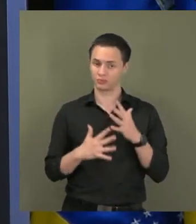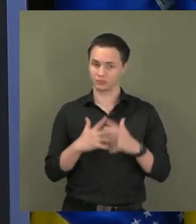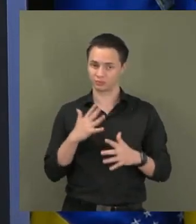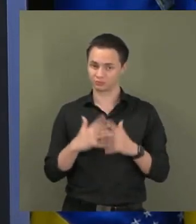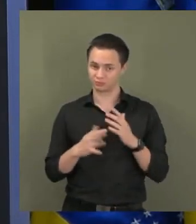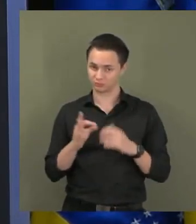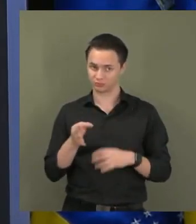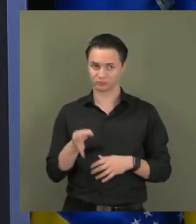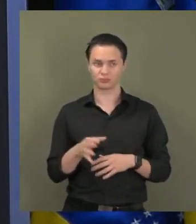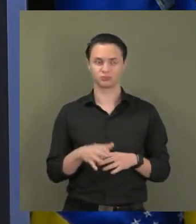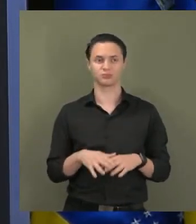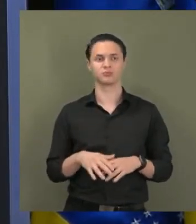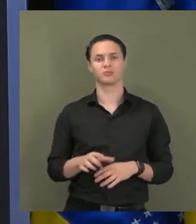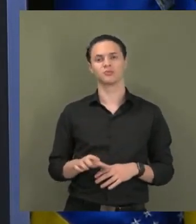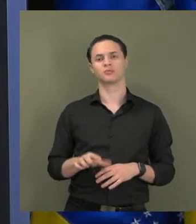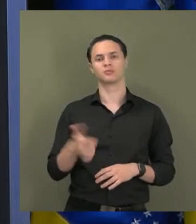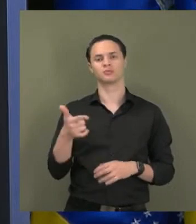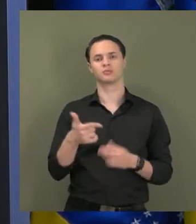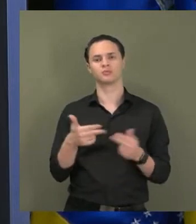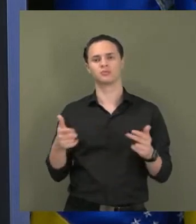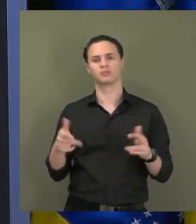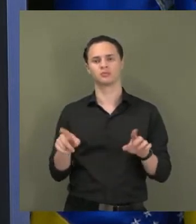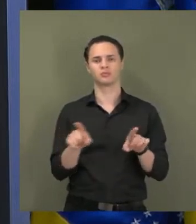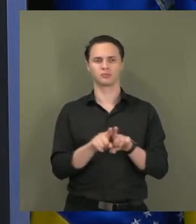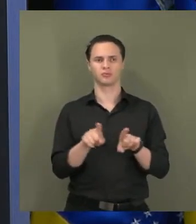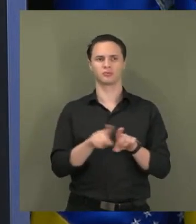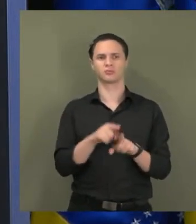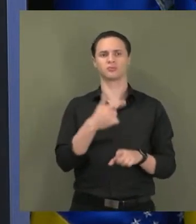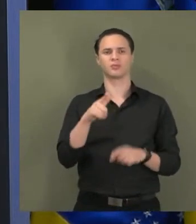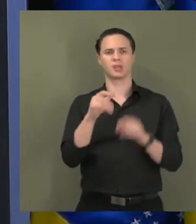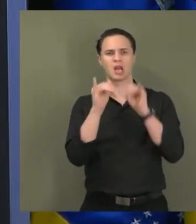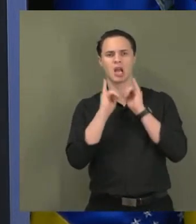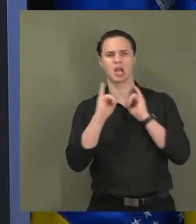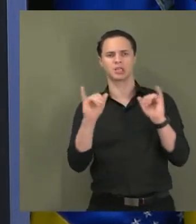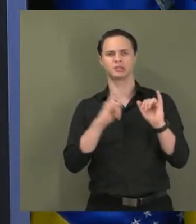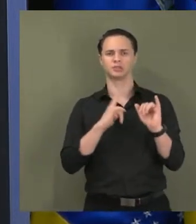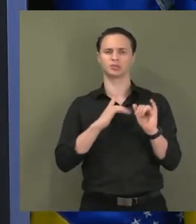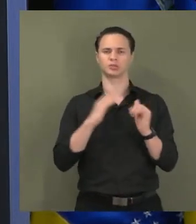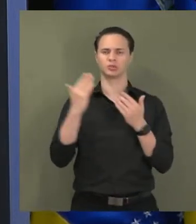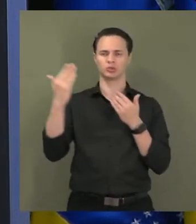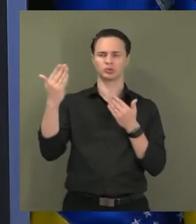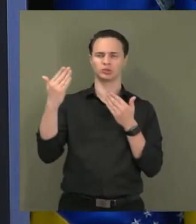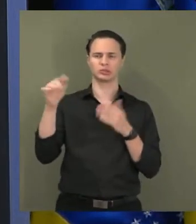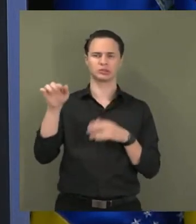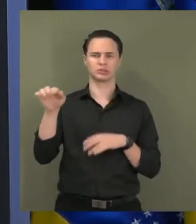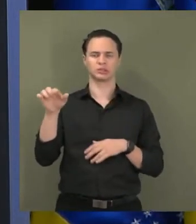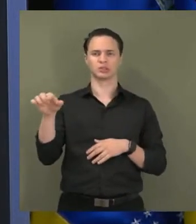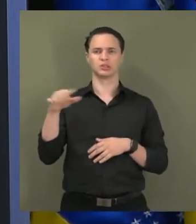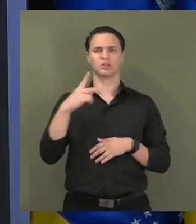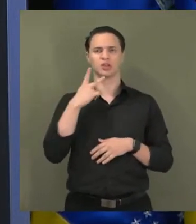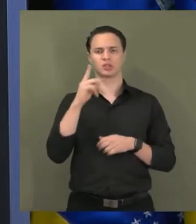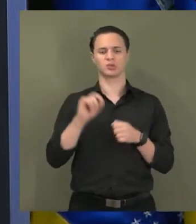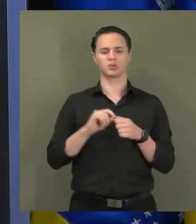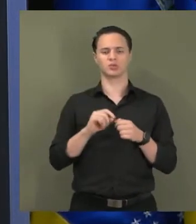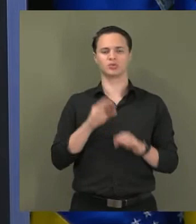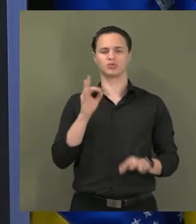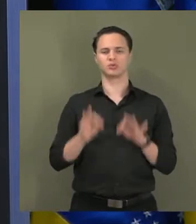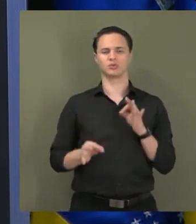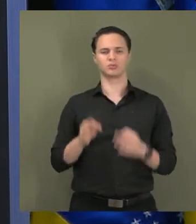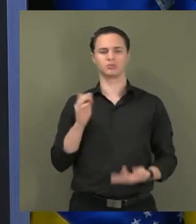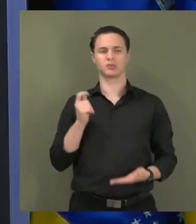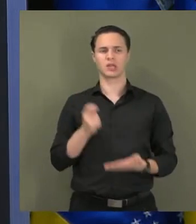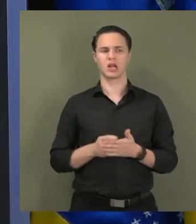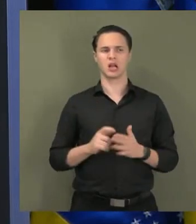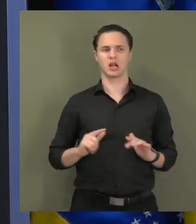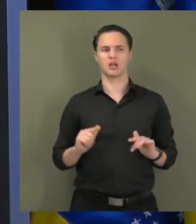outro? Outra razão foi não ter se declarado suspeito ao fazer o julgamento de ações que